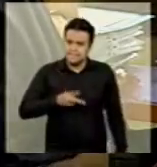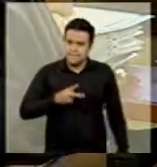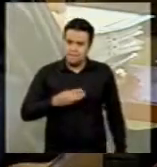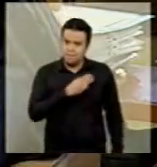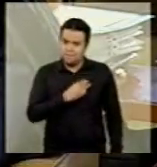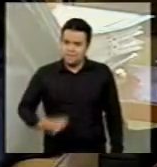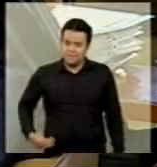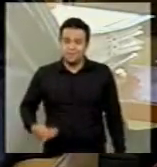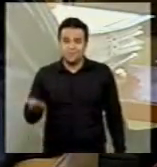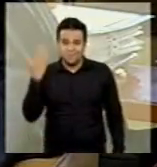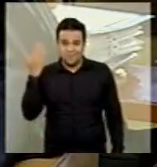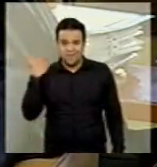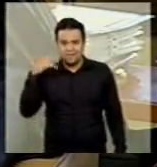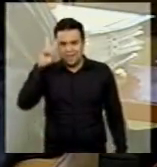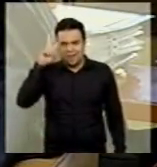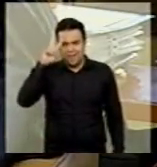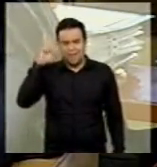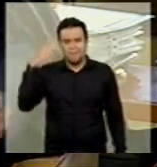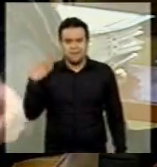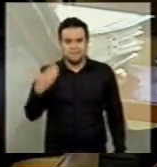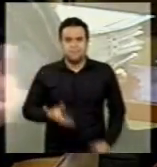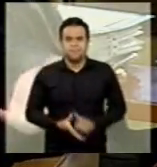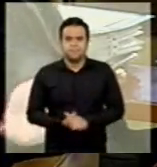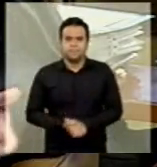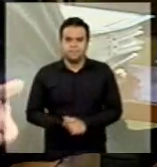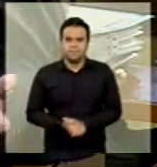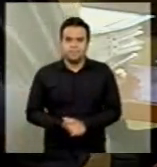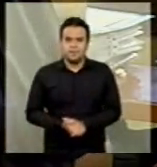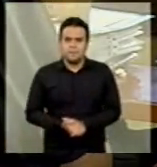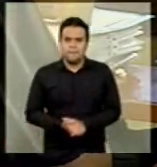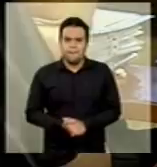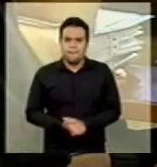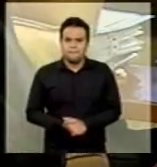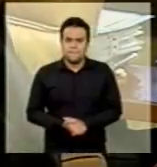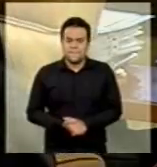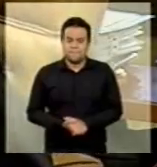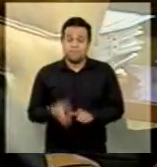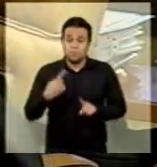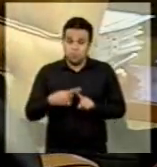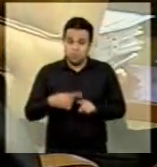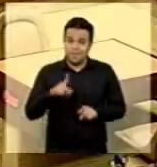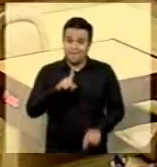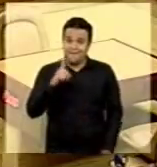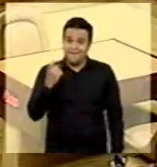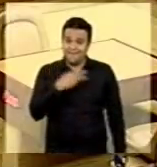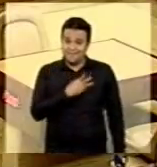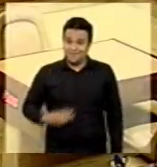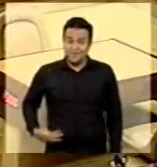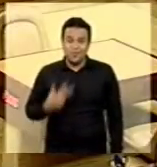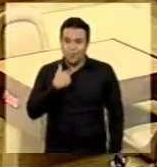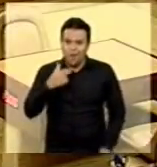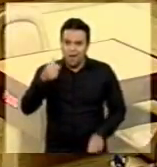corte do passado, porque eles não poderiam analisar processos cuja autorização jamais